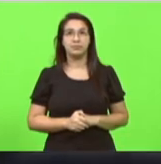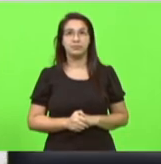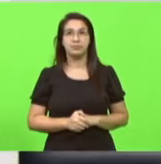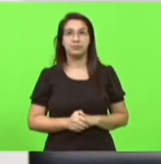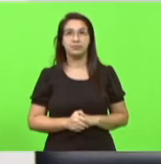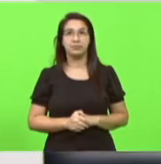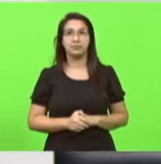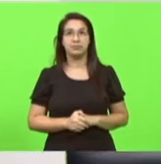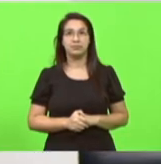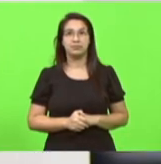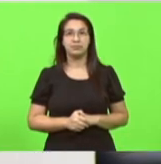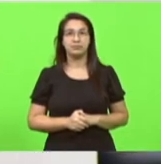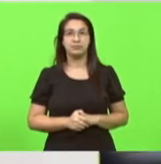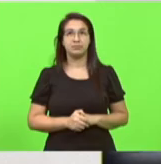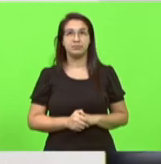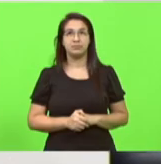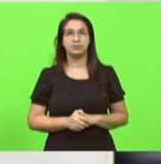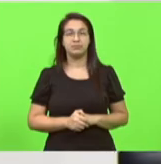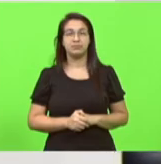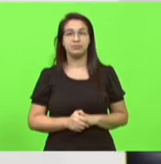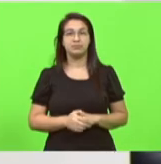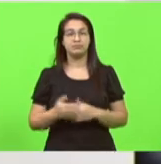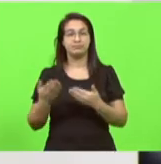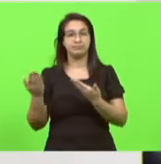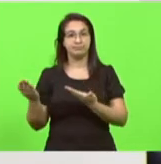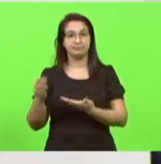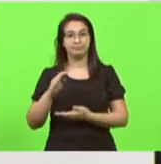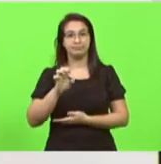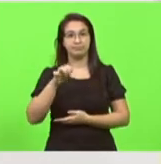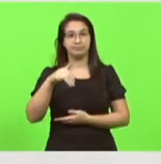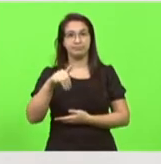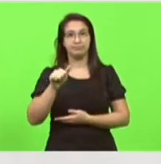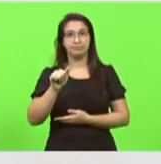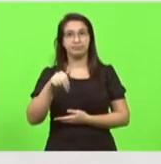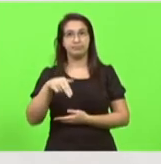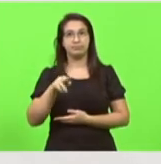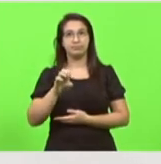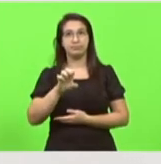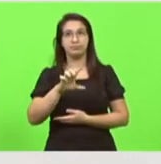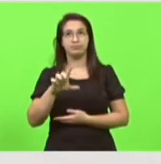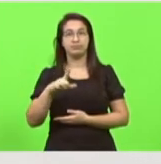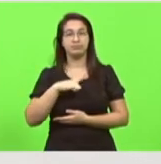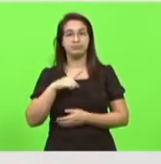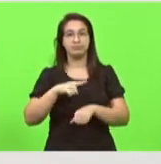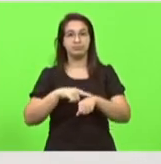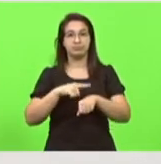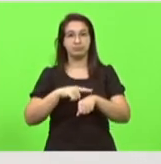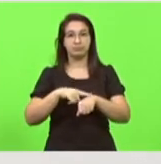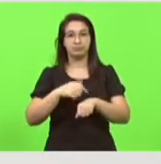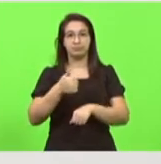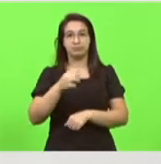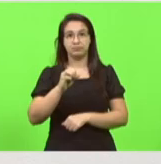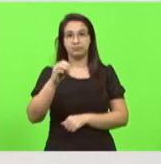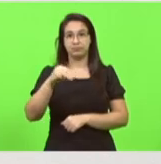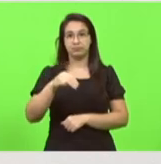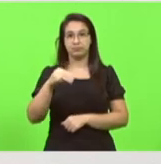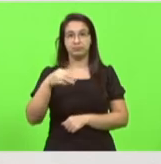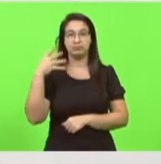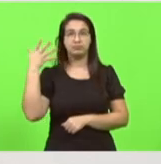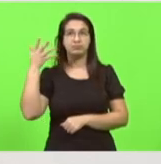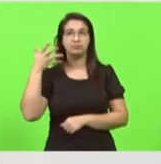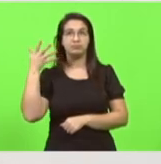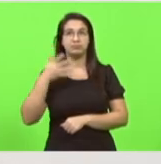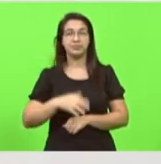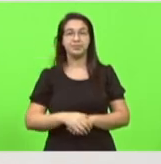Doutor Emanuel, Vossa Excelência terá então 10 minutos para fazer uso da palavra. Eu agradeço, meu bom